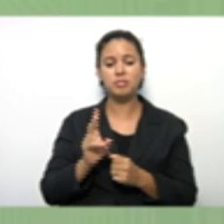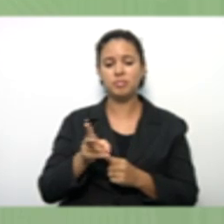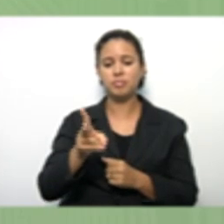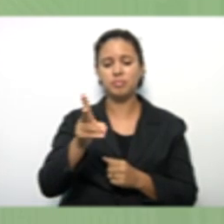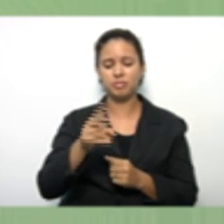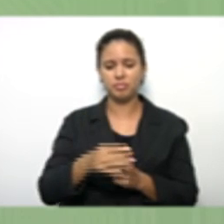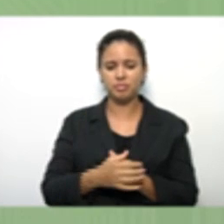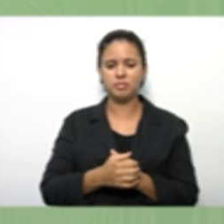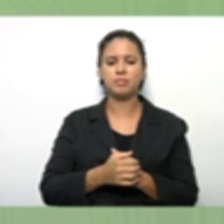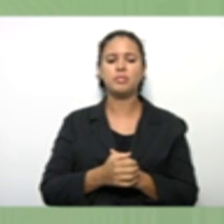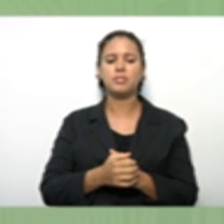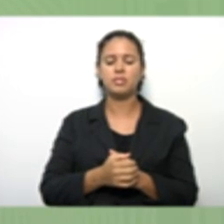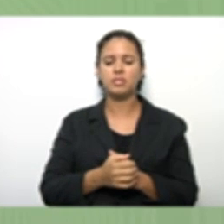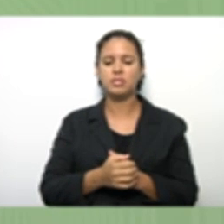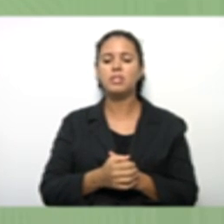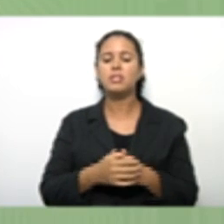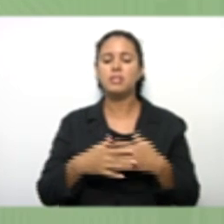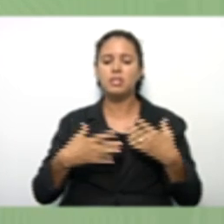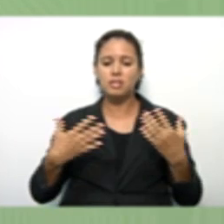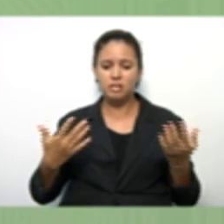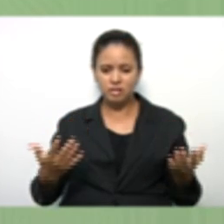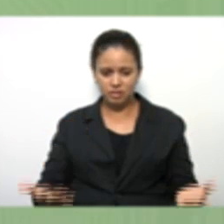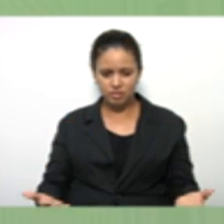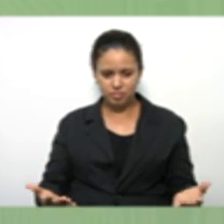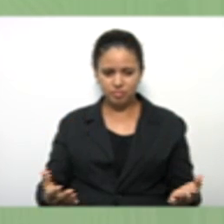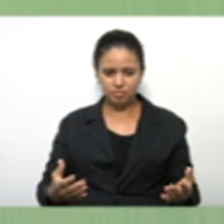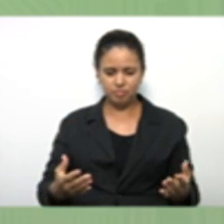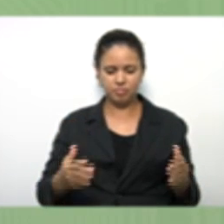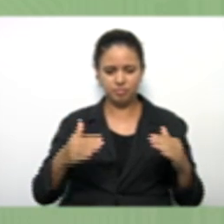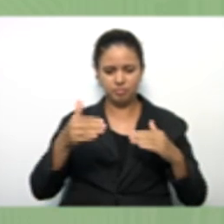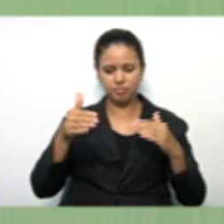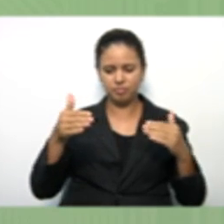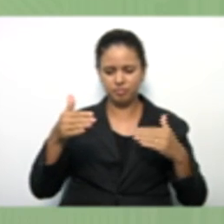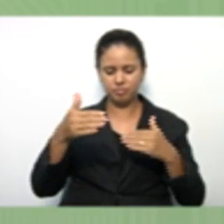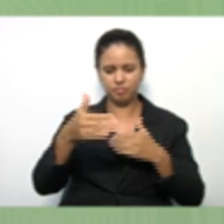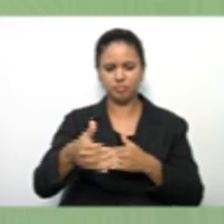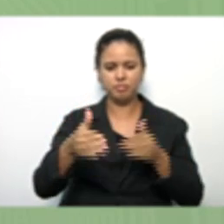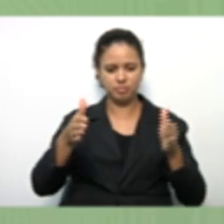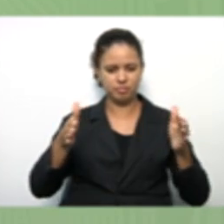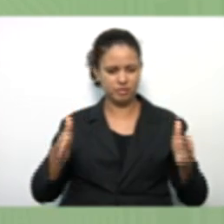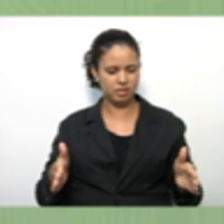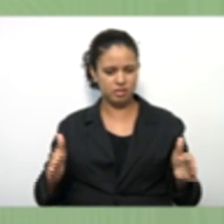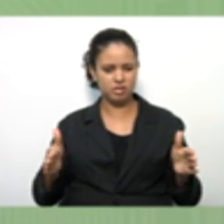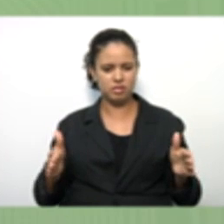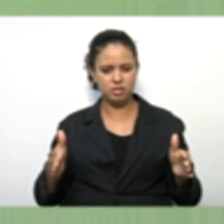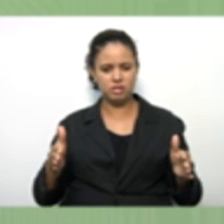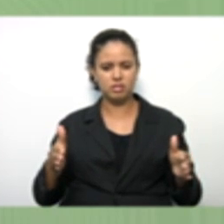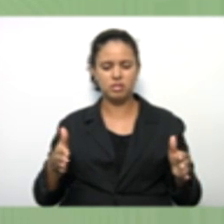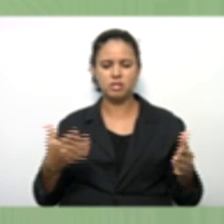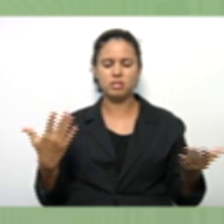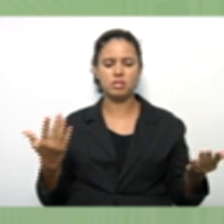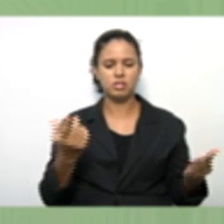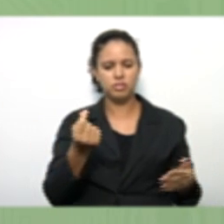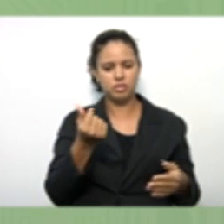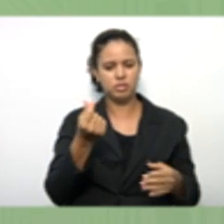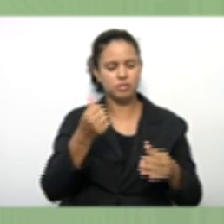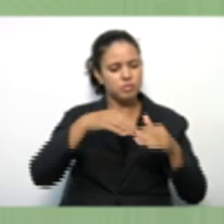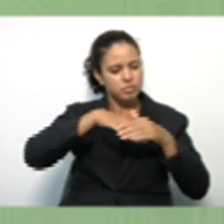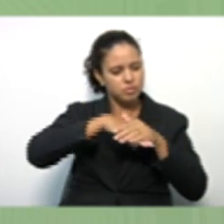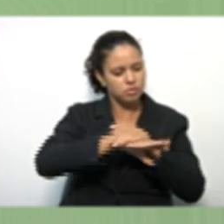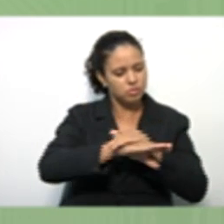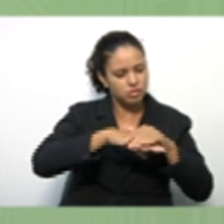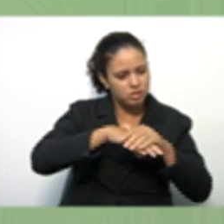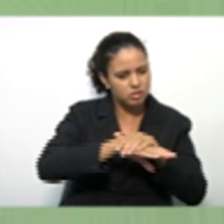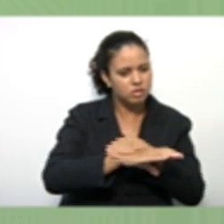professora. Continuando, a melhor parte, né? Caixa e equivalentes de caixa. Caixa é aquele dinheiro que eu tenho lá na empresa,